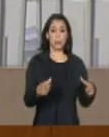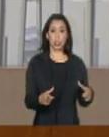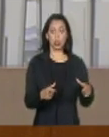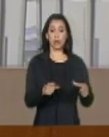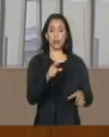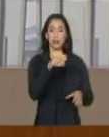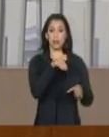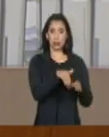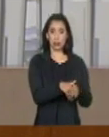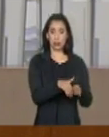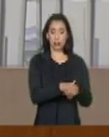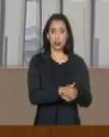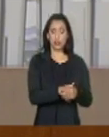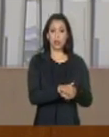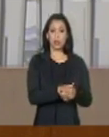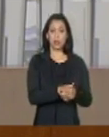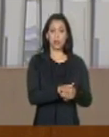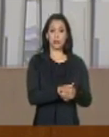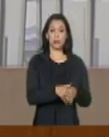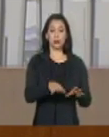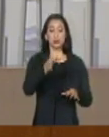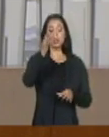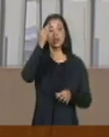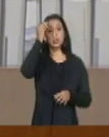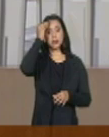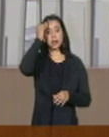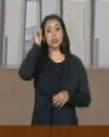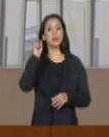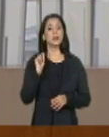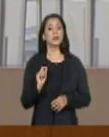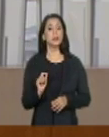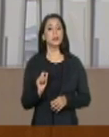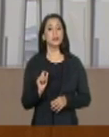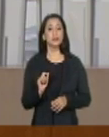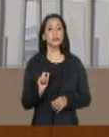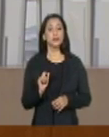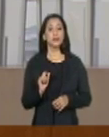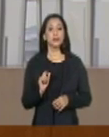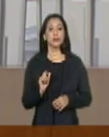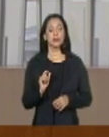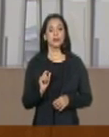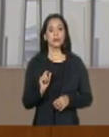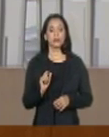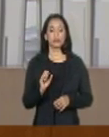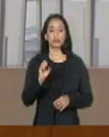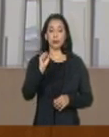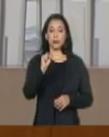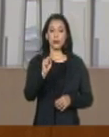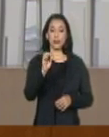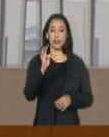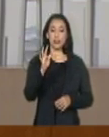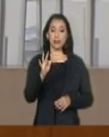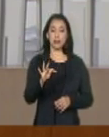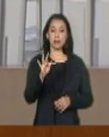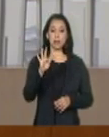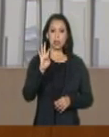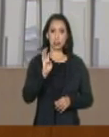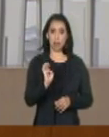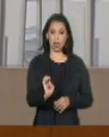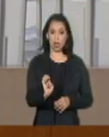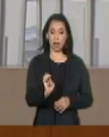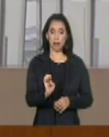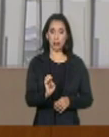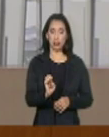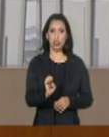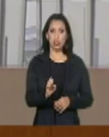tribunal entendeu que o Tribunal Superior Eleitoral, então